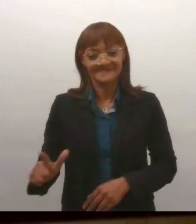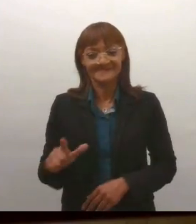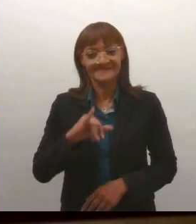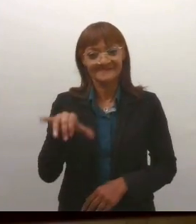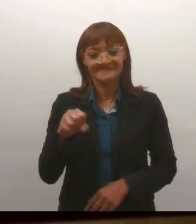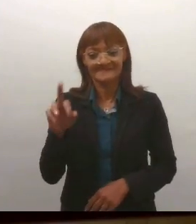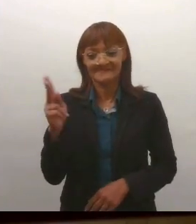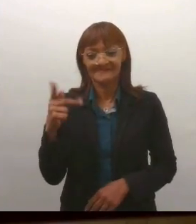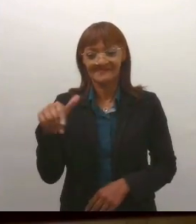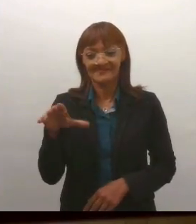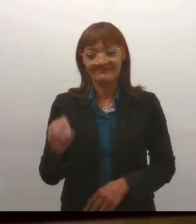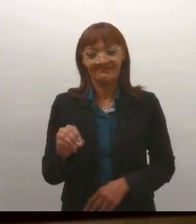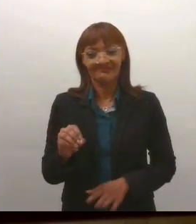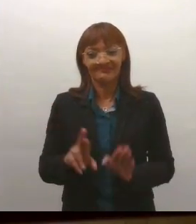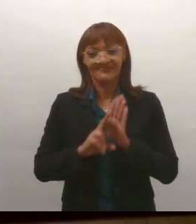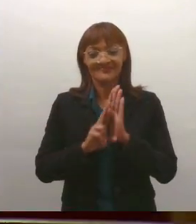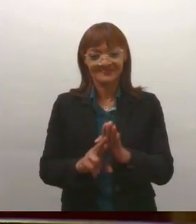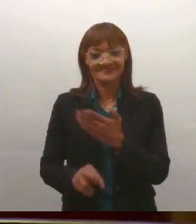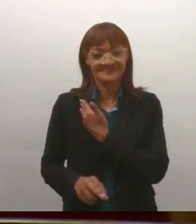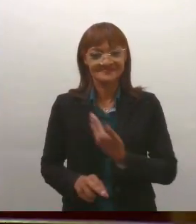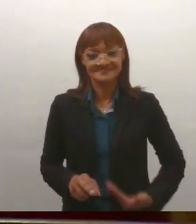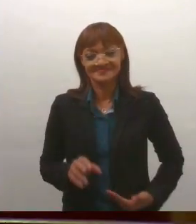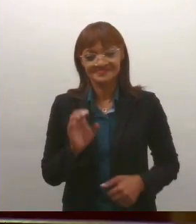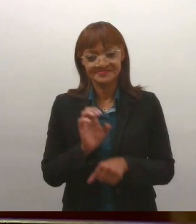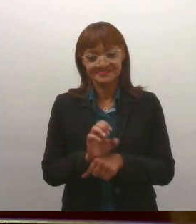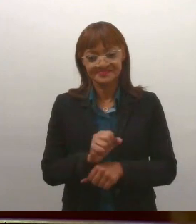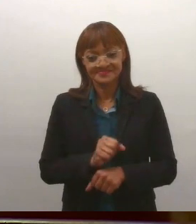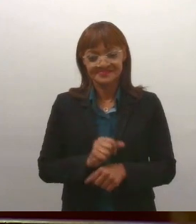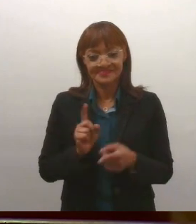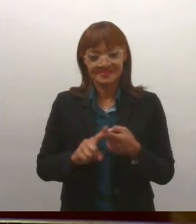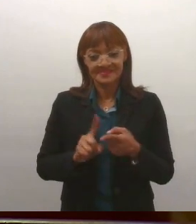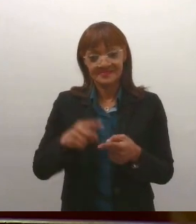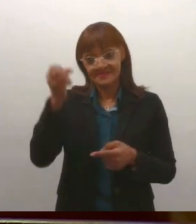o excelentíssimo senhor prefeito de Aracaju, Edivaldo Nogueira,